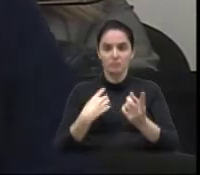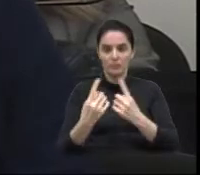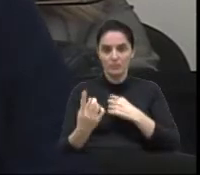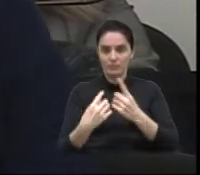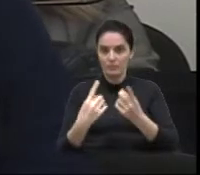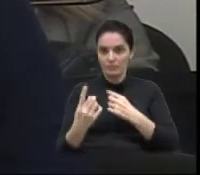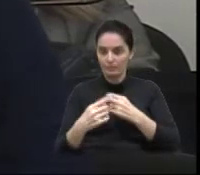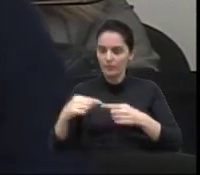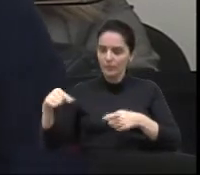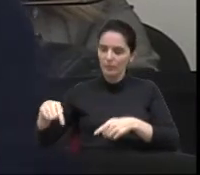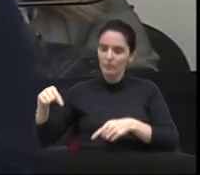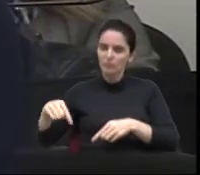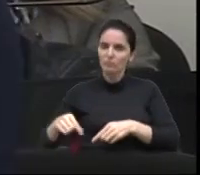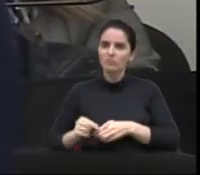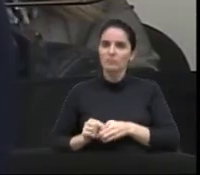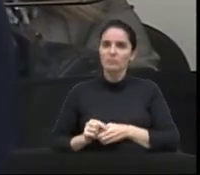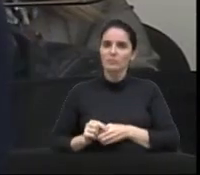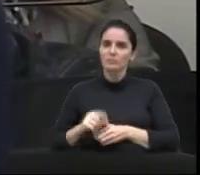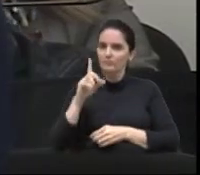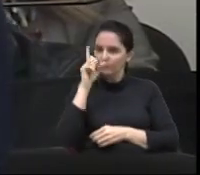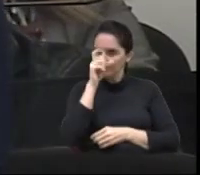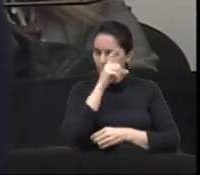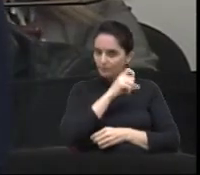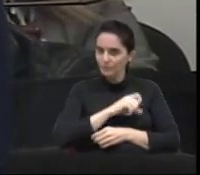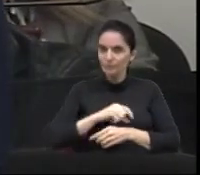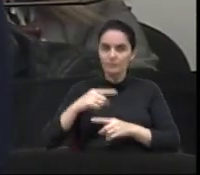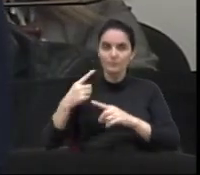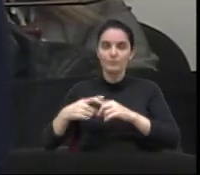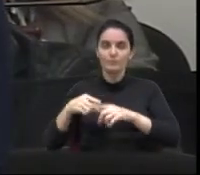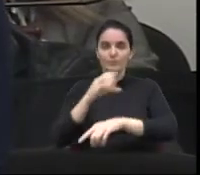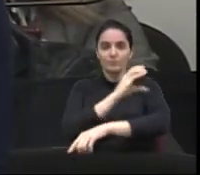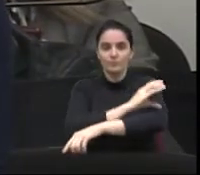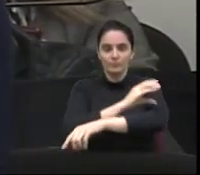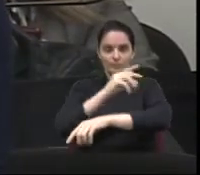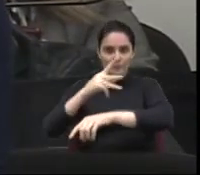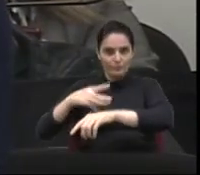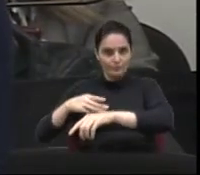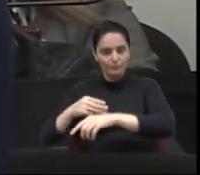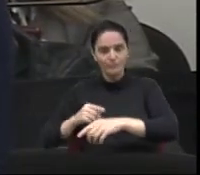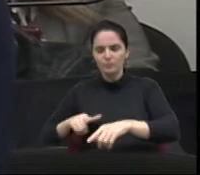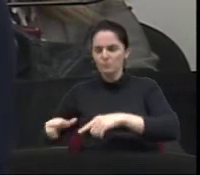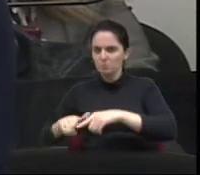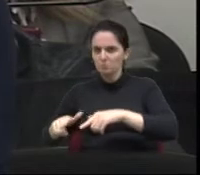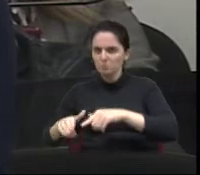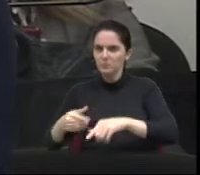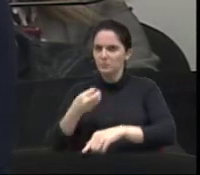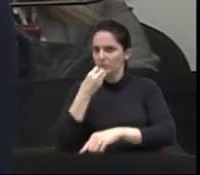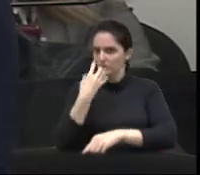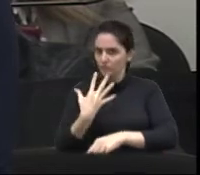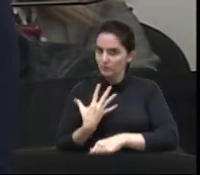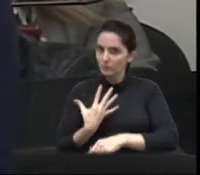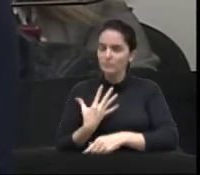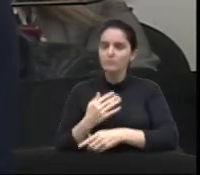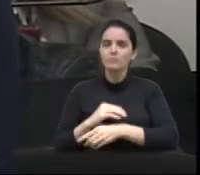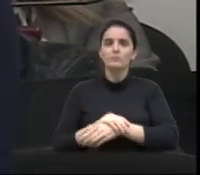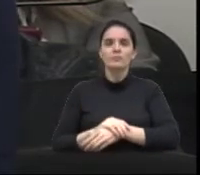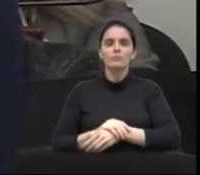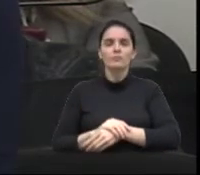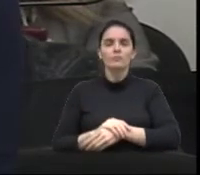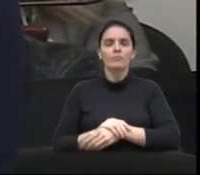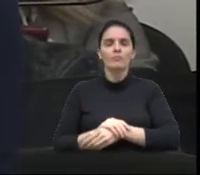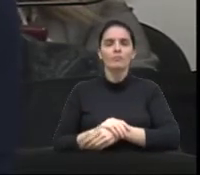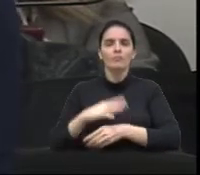bem delicado, porque a CEPROSSON vive fazendo um trabalho lá, aliás, um trabalho maravilhoso. Eu